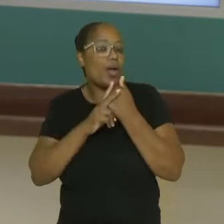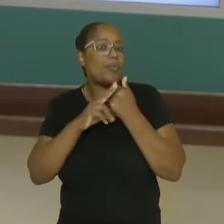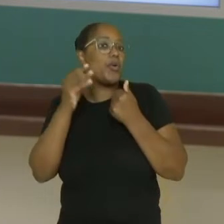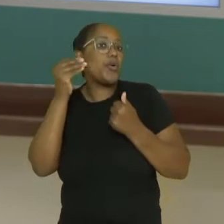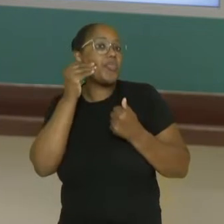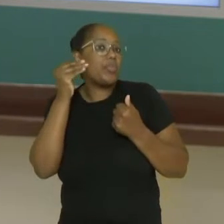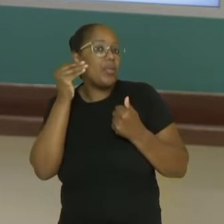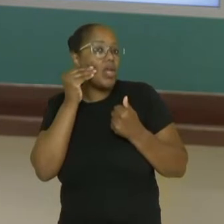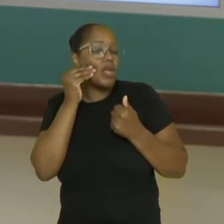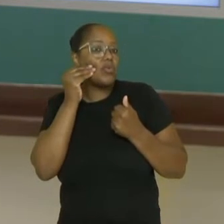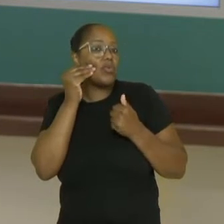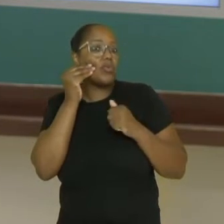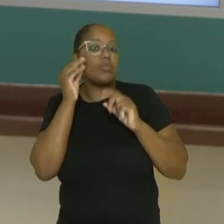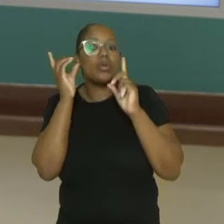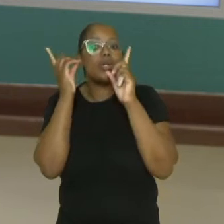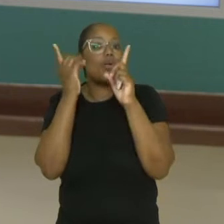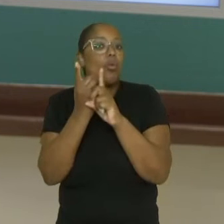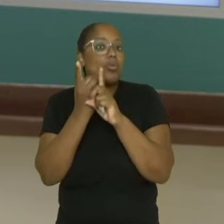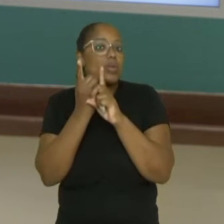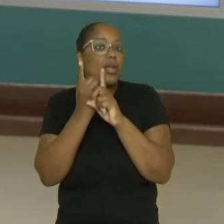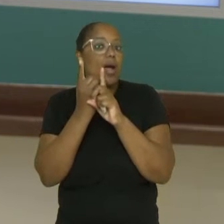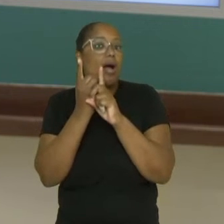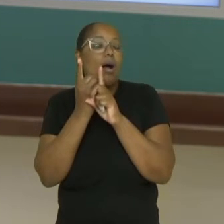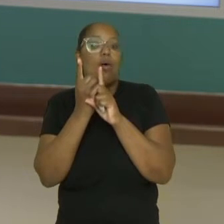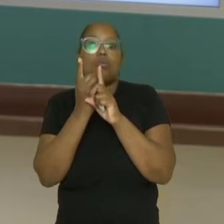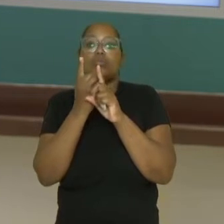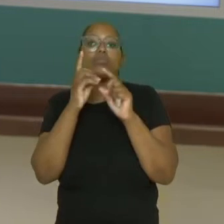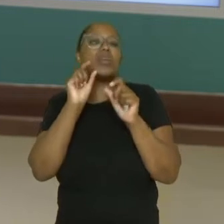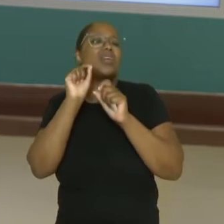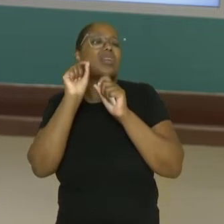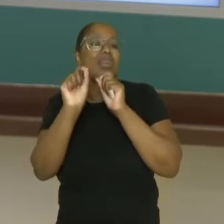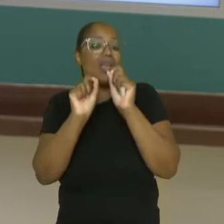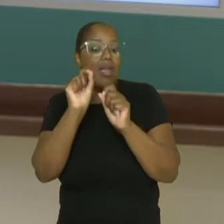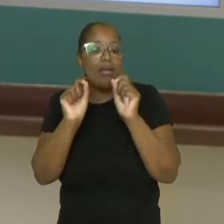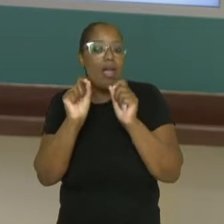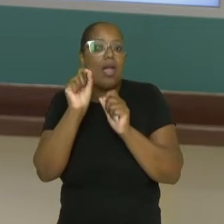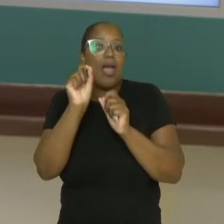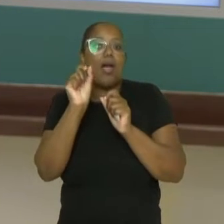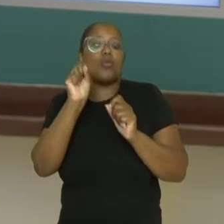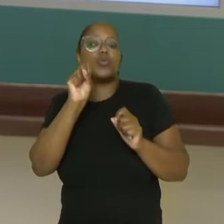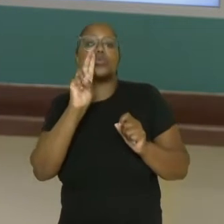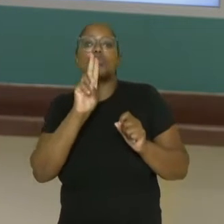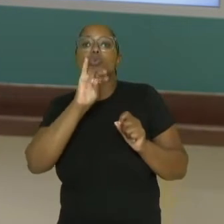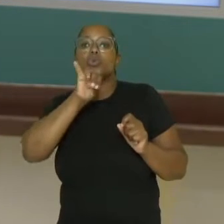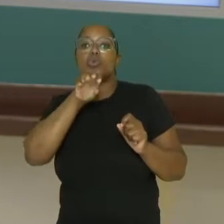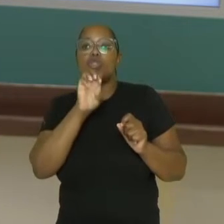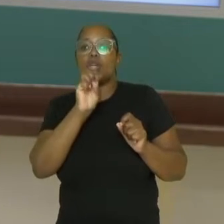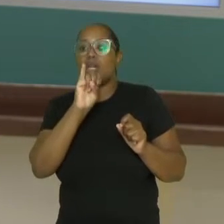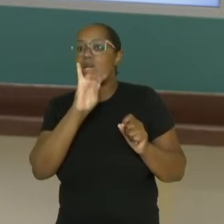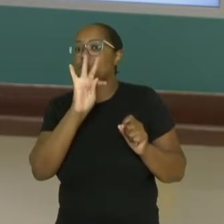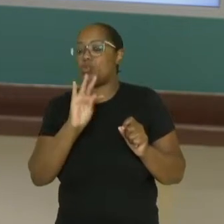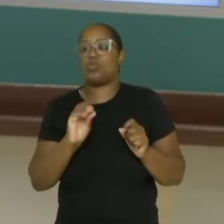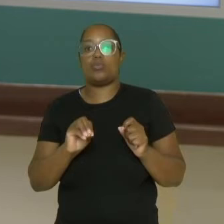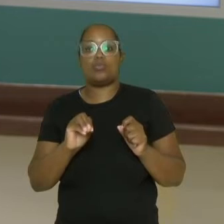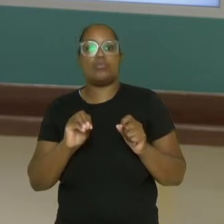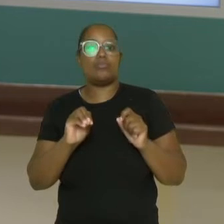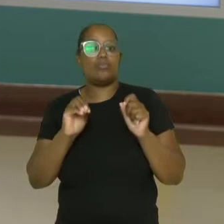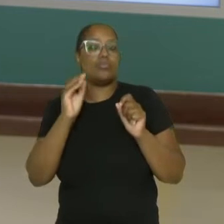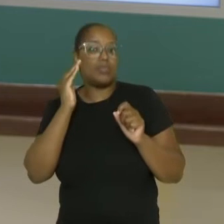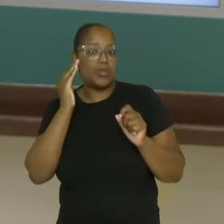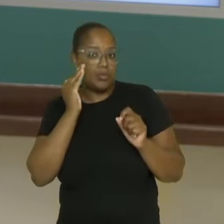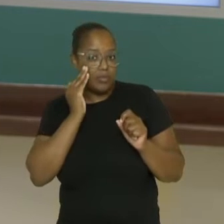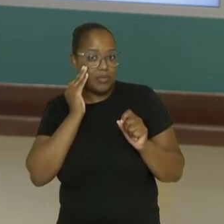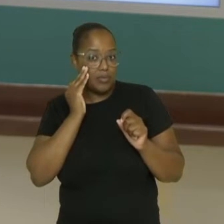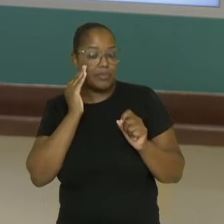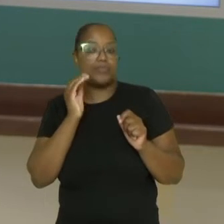identificar, né, sobre, né, quem é o sujeito daquela oração, tá bom?